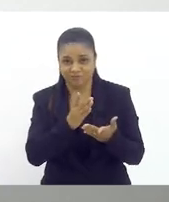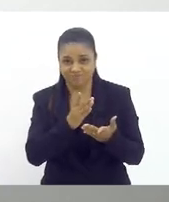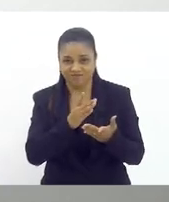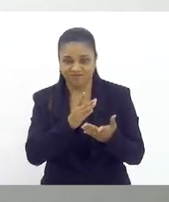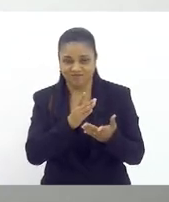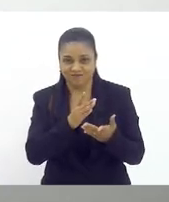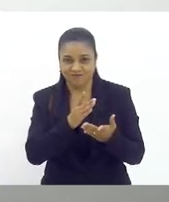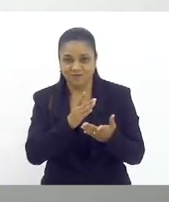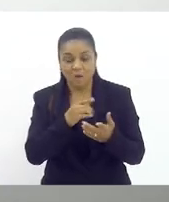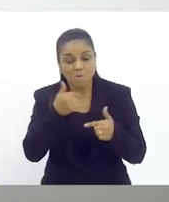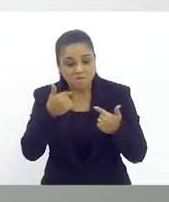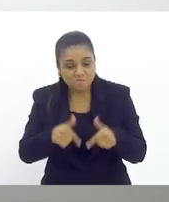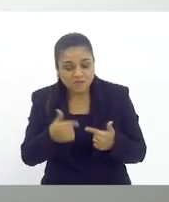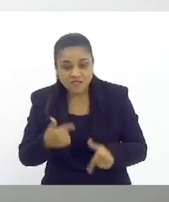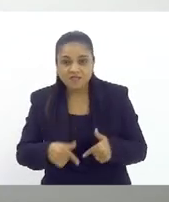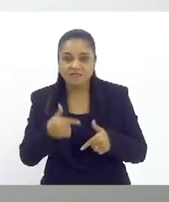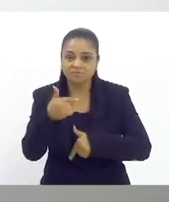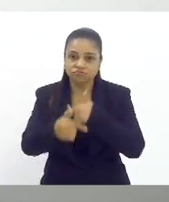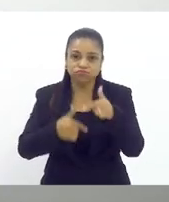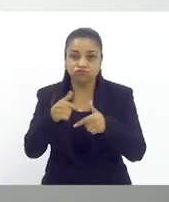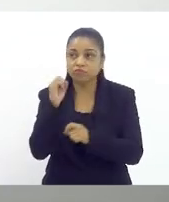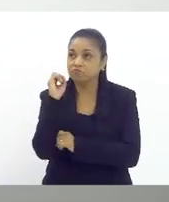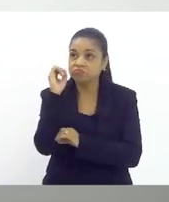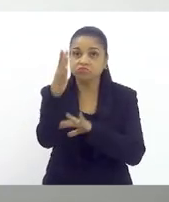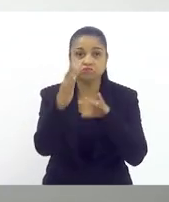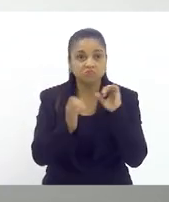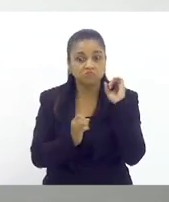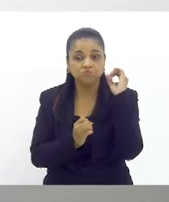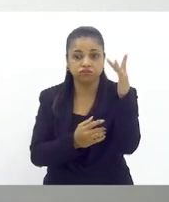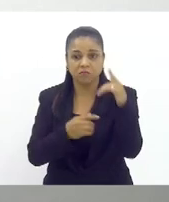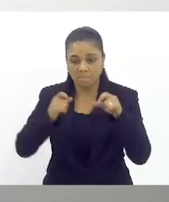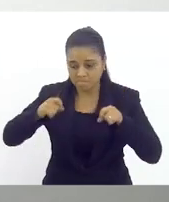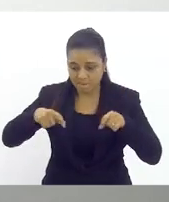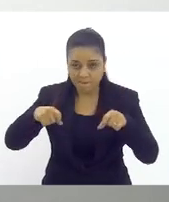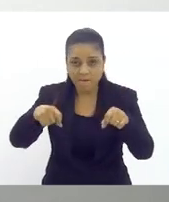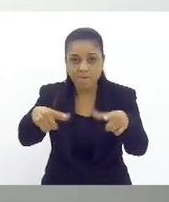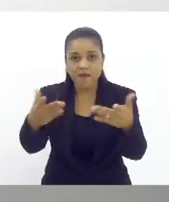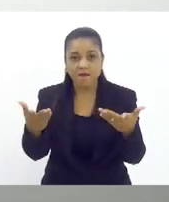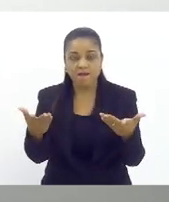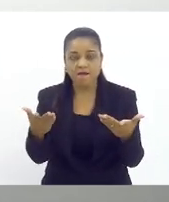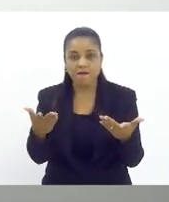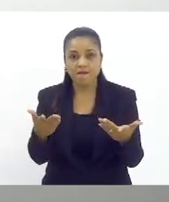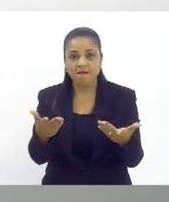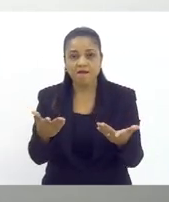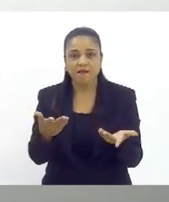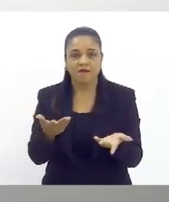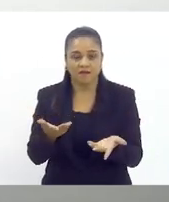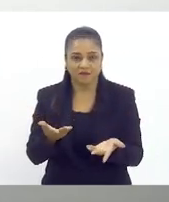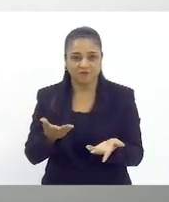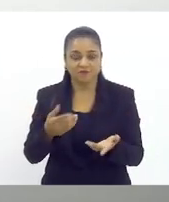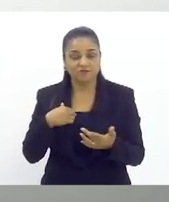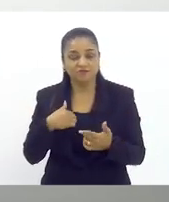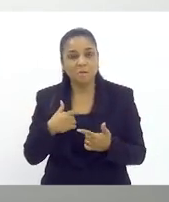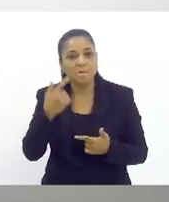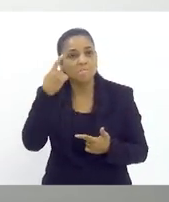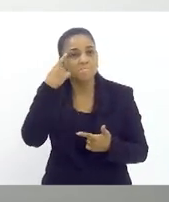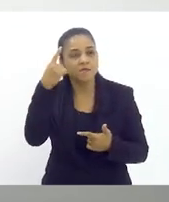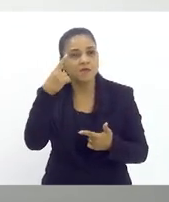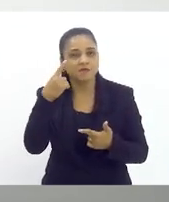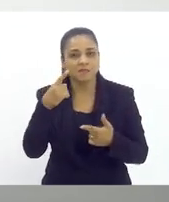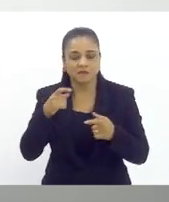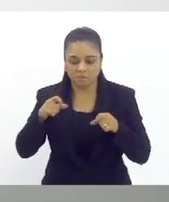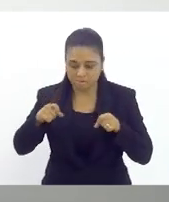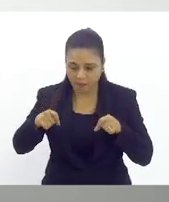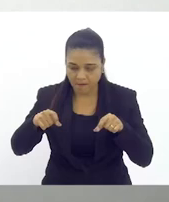do que a gente precisa produzir para fazer uma floresta né então quando a gente fala em restauração ecológica